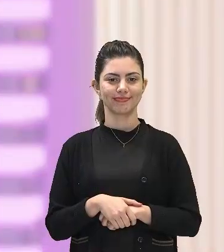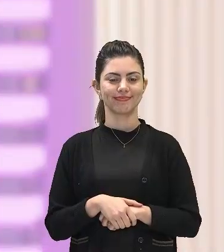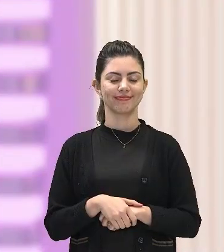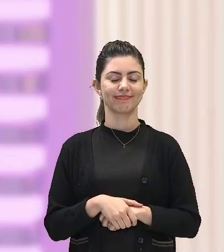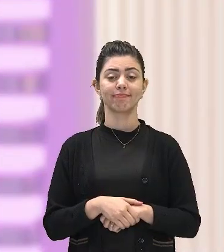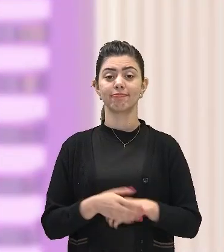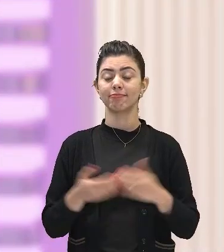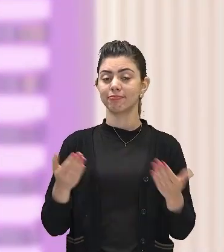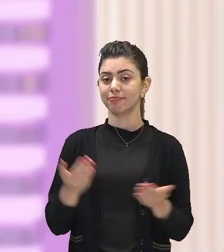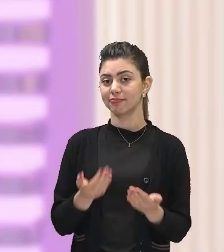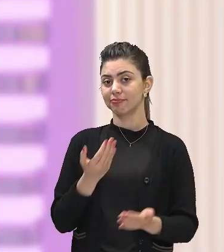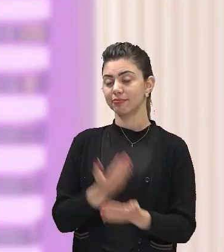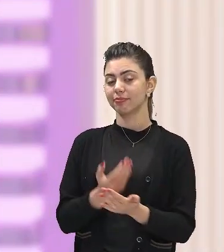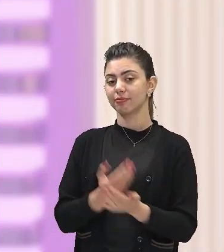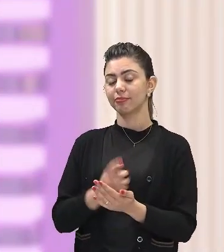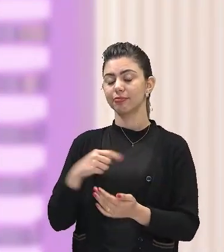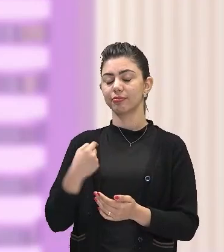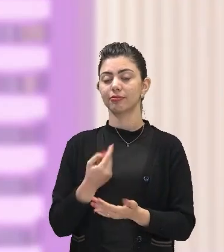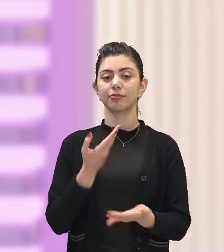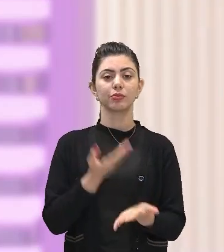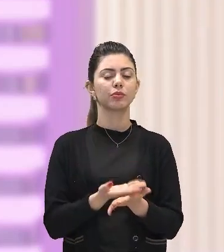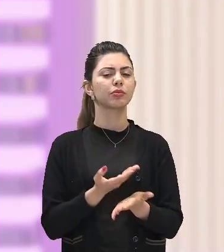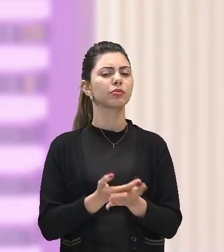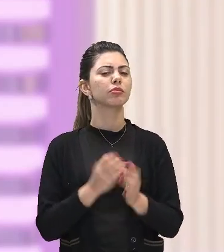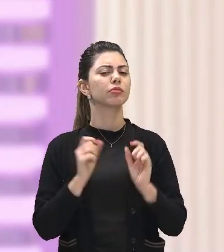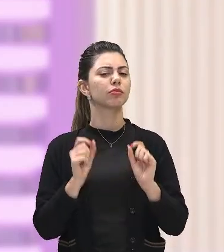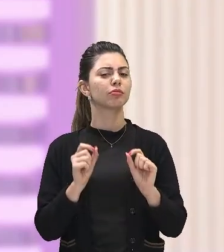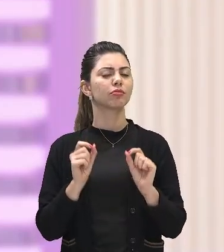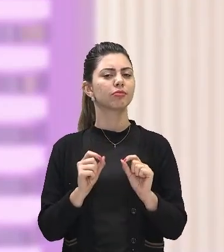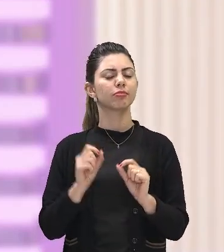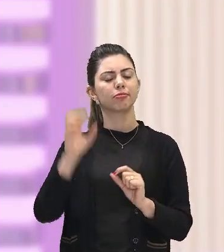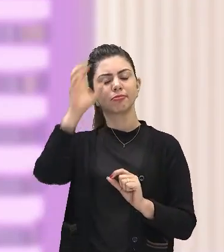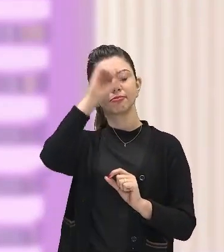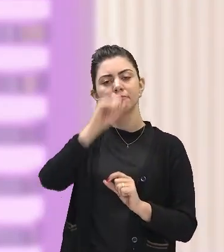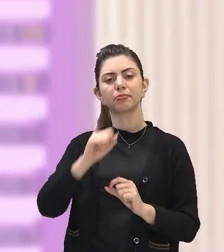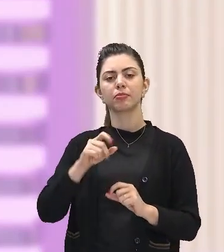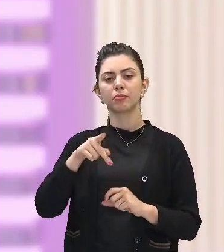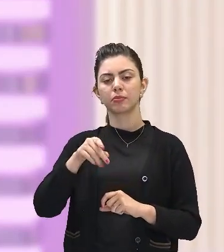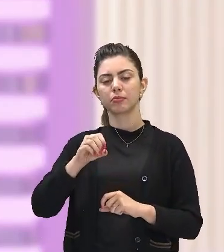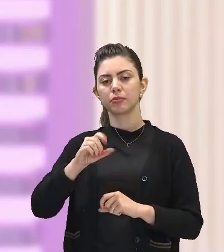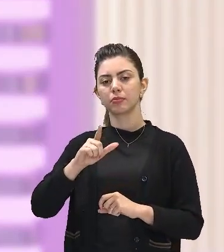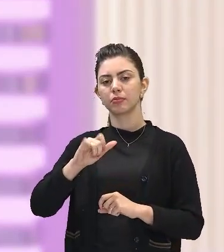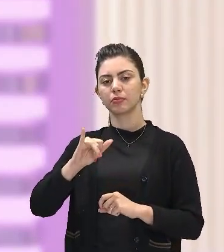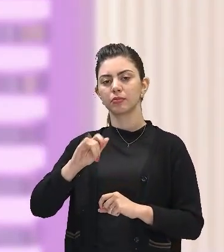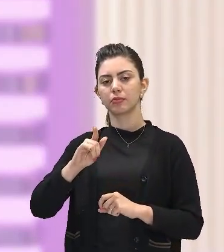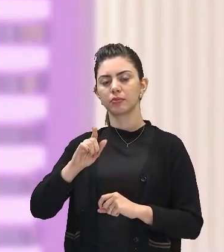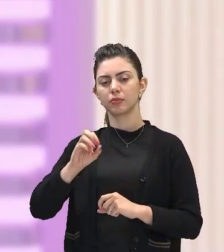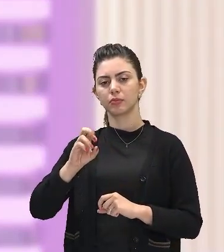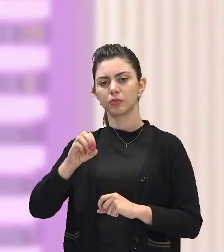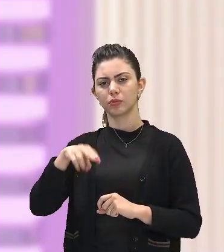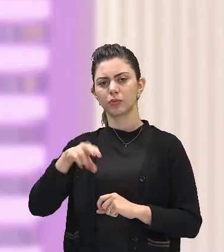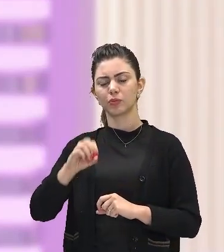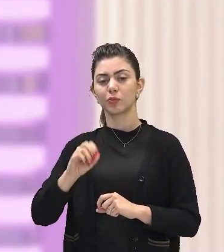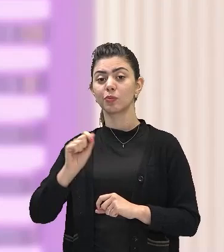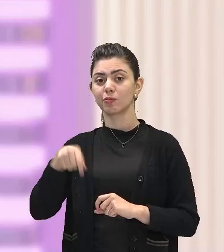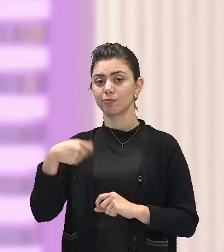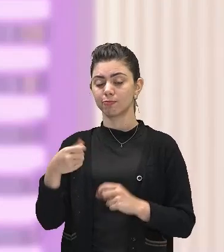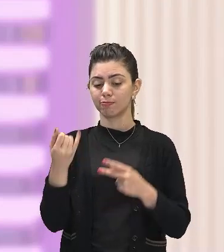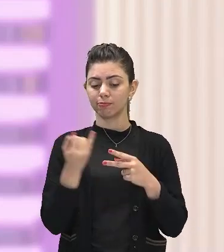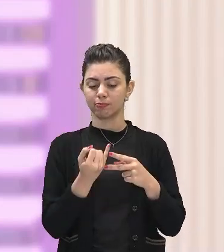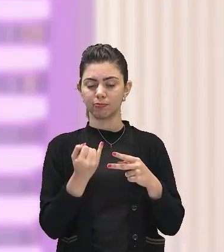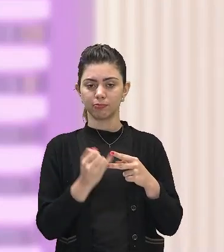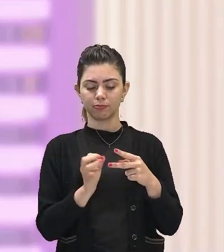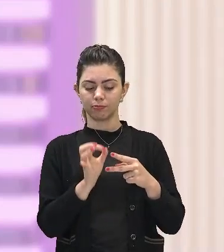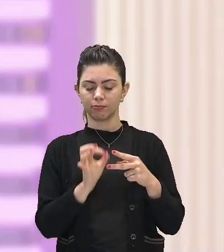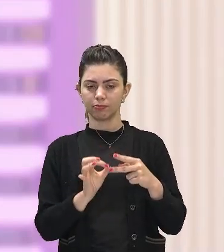E nessa nossa aula nós vamos aprender tudo sobre polígonos, né? Vamos ver aí o que é polígono, o que são polígonos regulares,